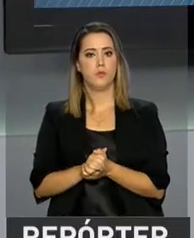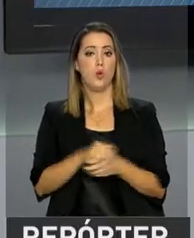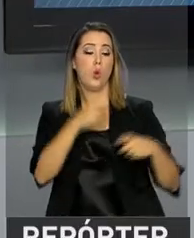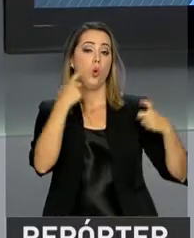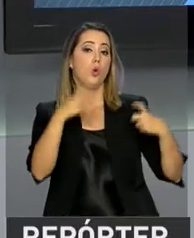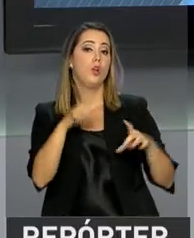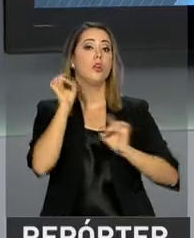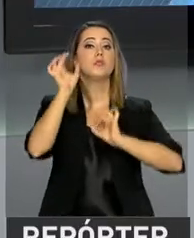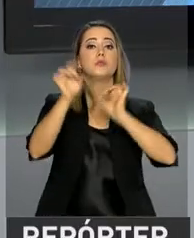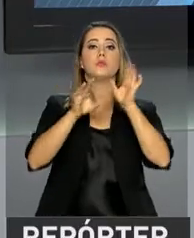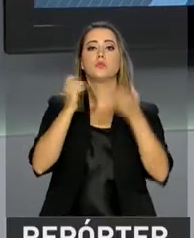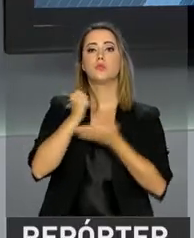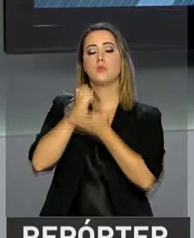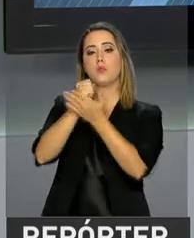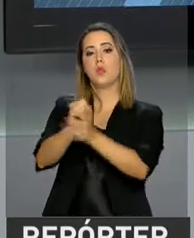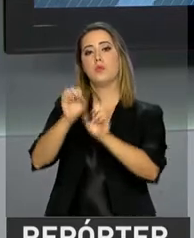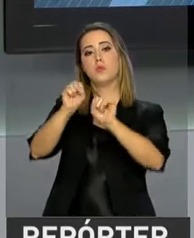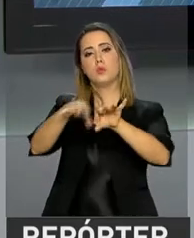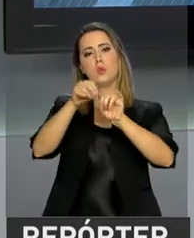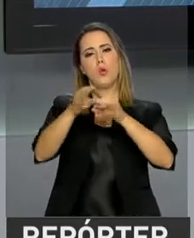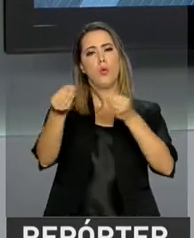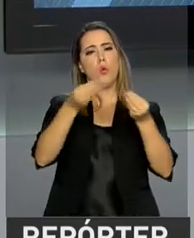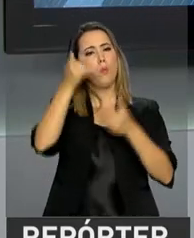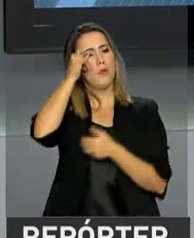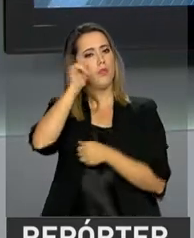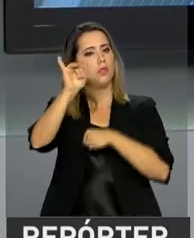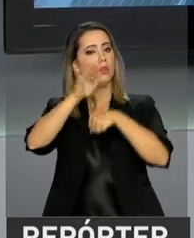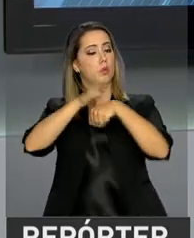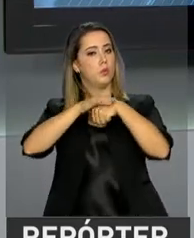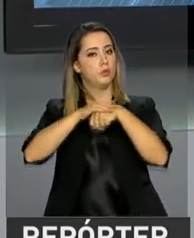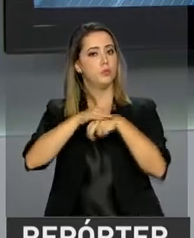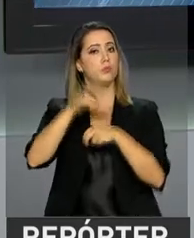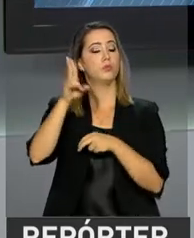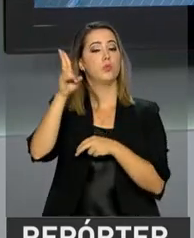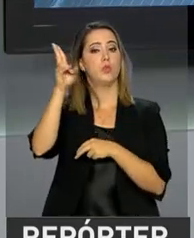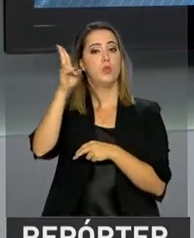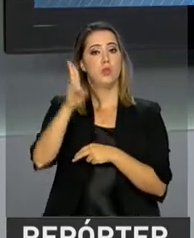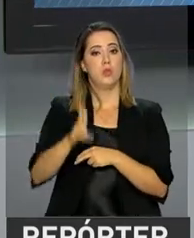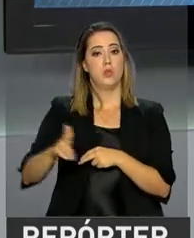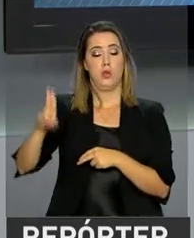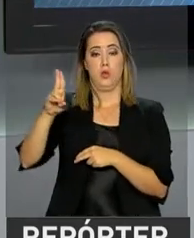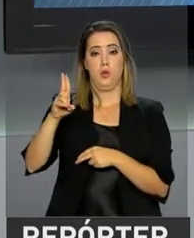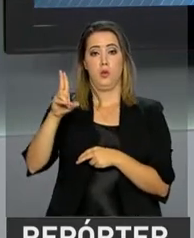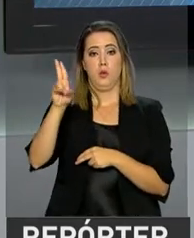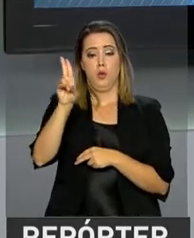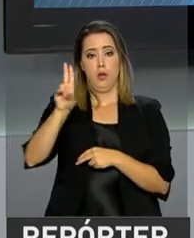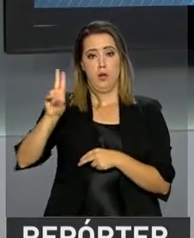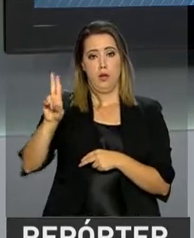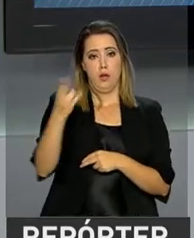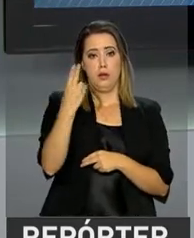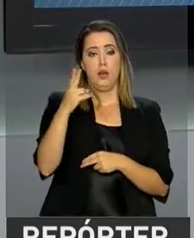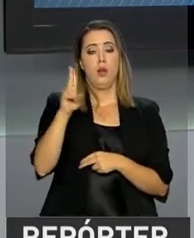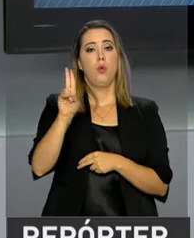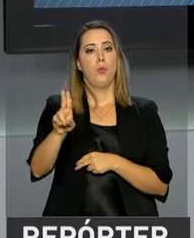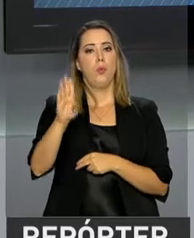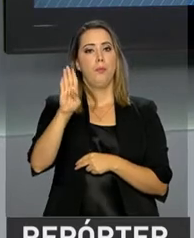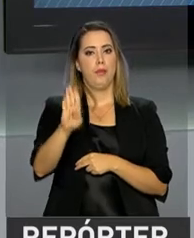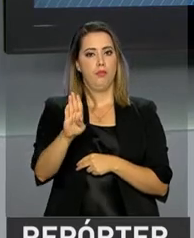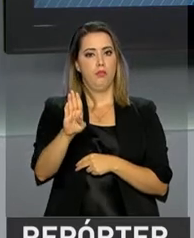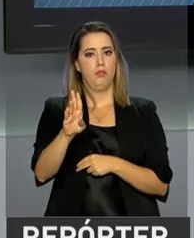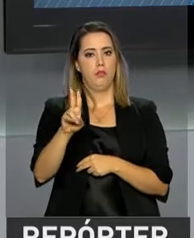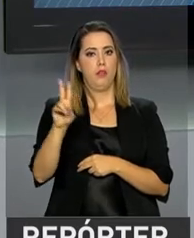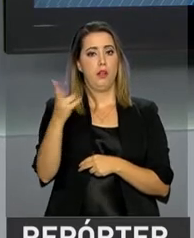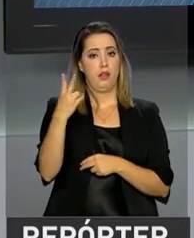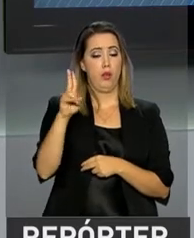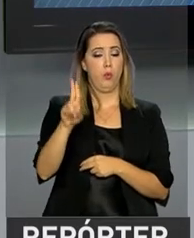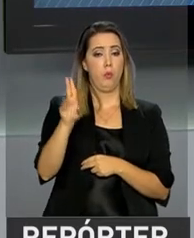espaço dedicado a oferecer orientações sobre prevenção de doenças. O Hospital Universitário de Brasília, o HUB, quer incentivar a